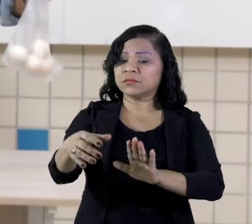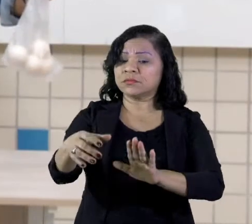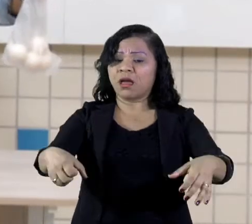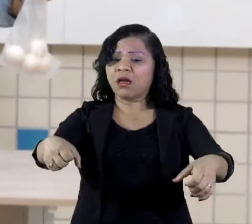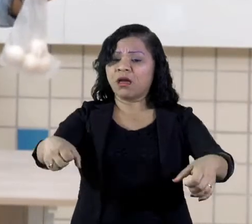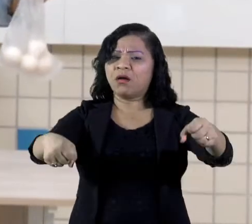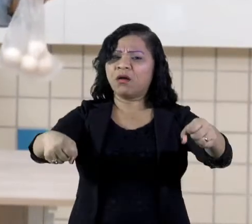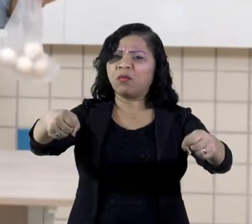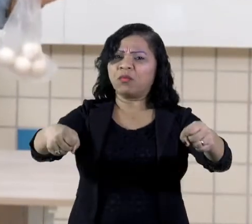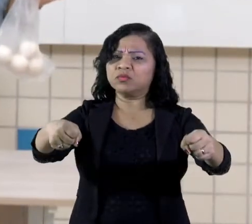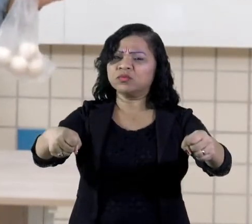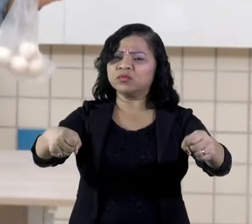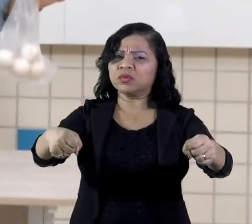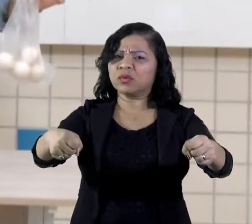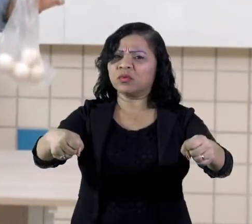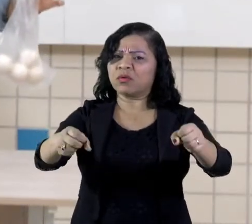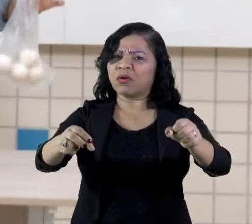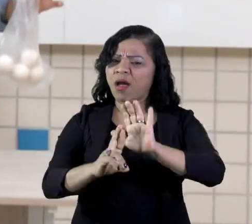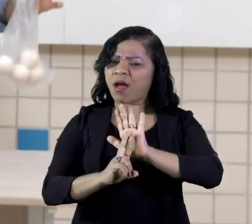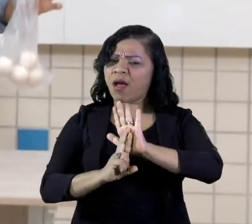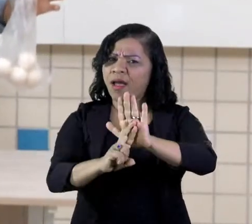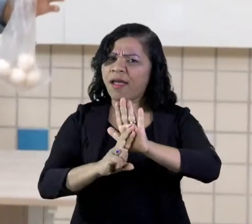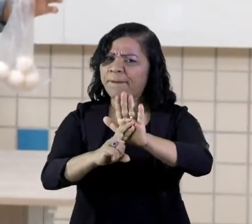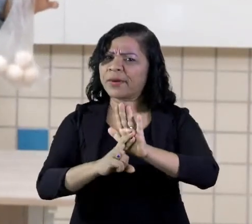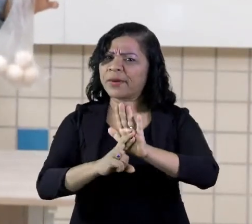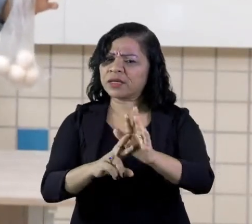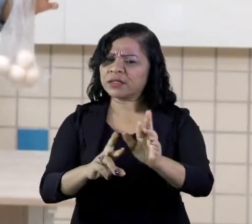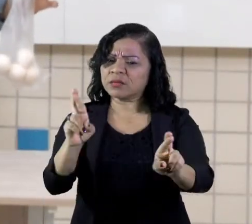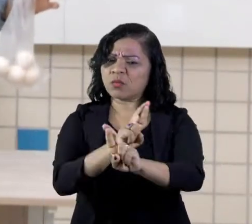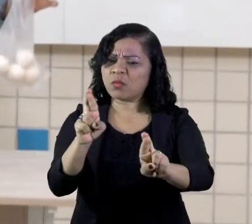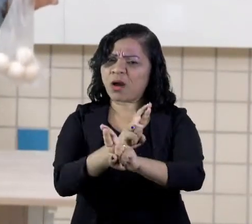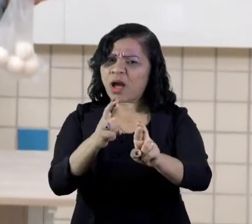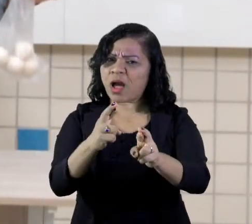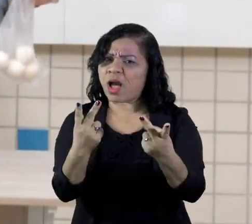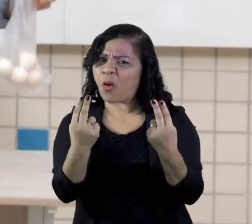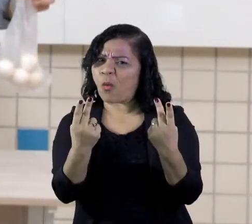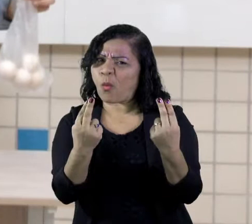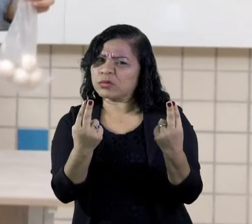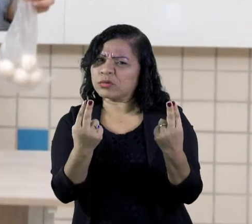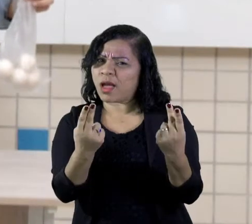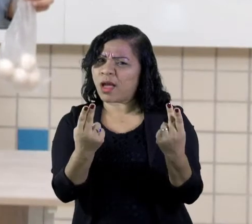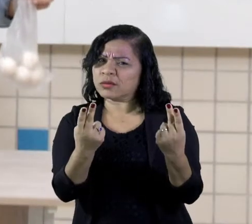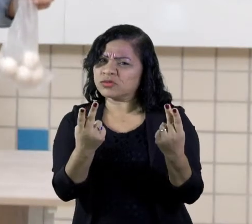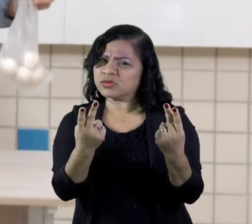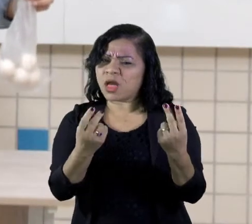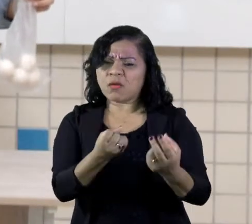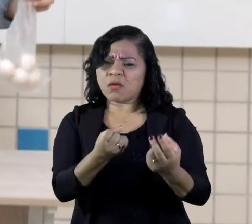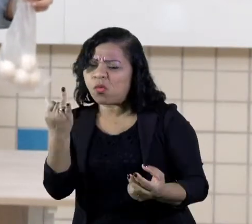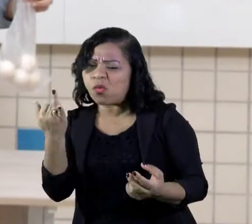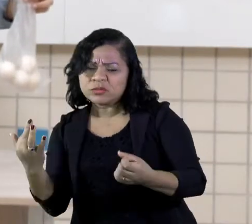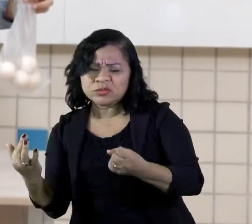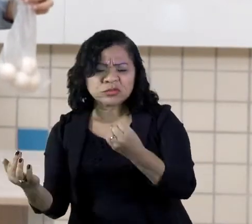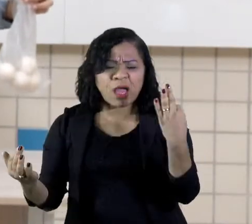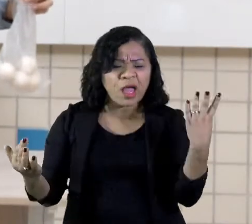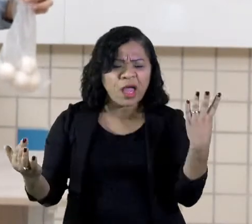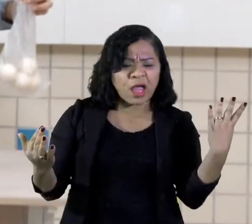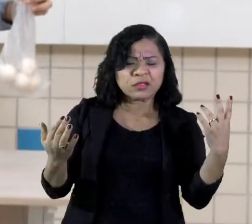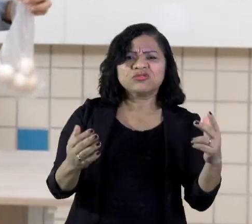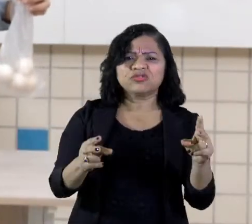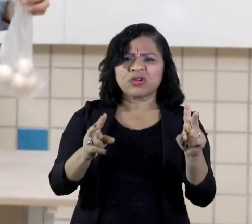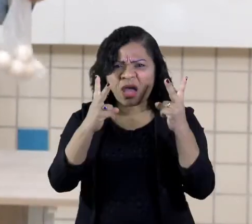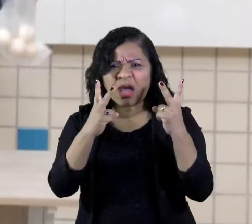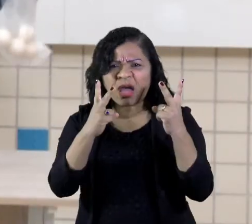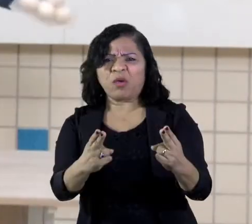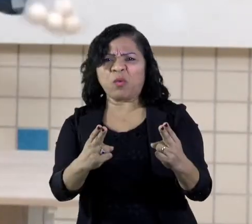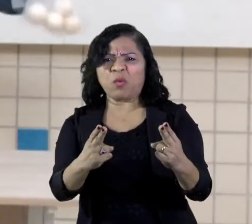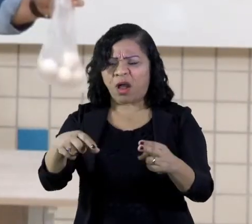sacos representam uma relação de igualdade quando a gente leva em consideração a quantidade? A mesma quantidade de bolinhas de isopor que há